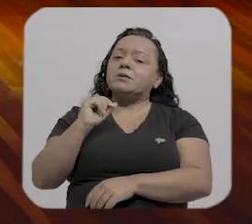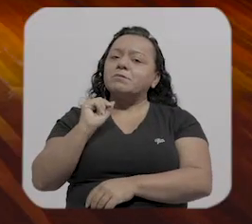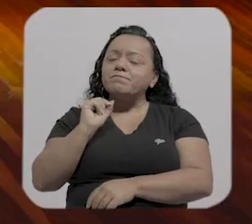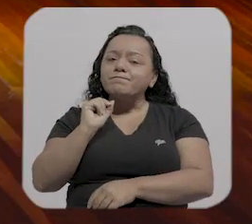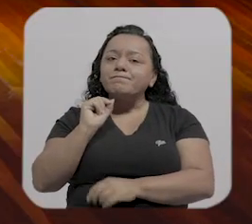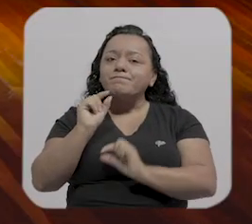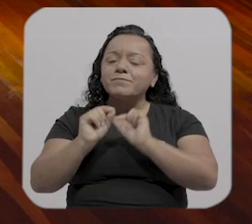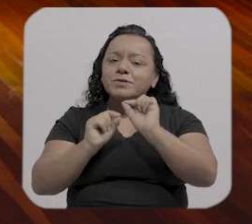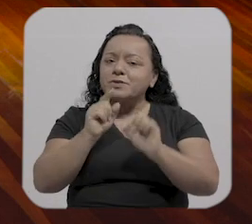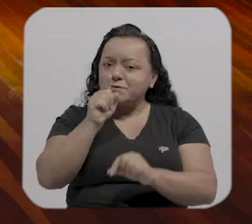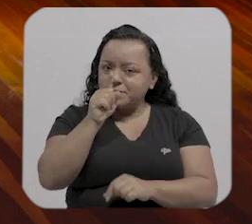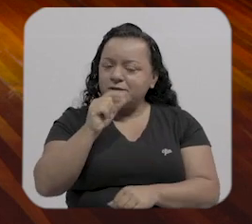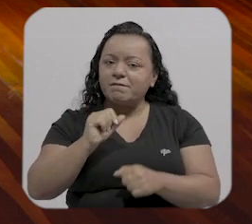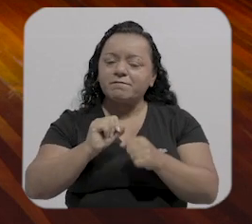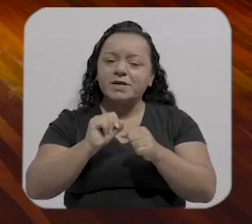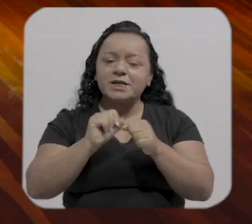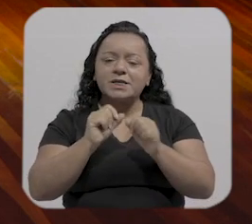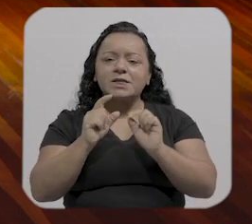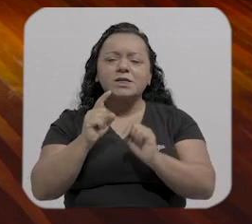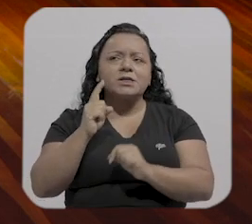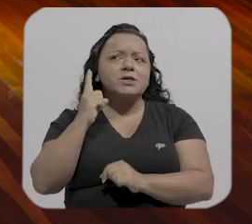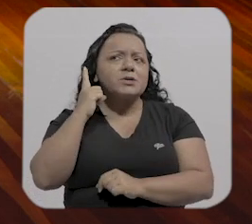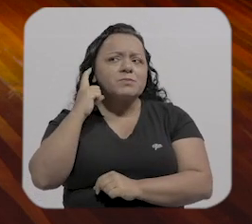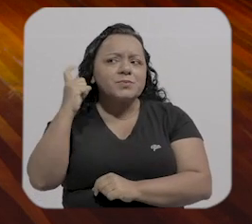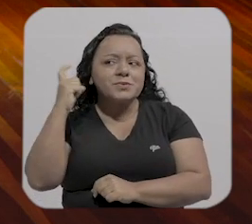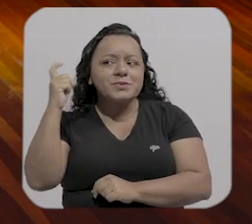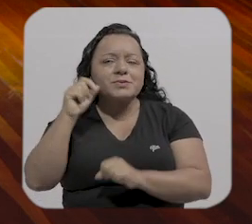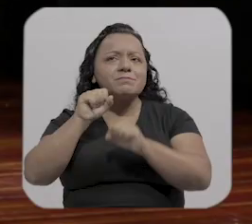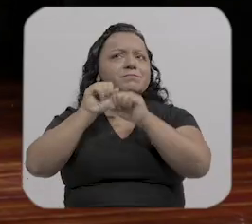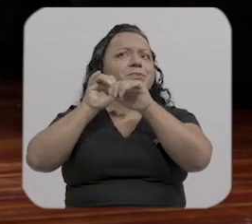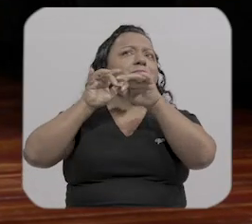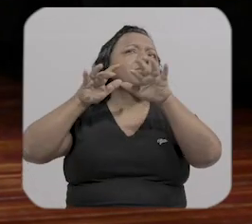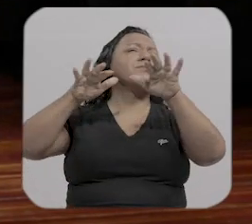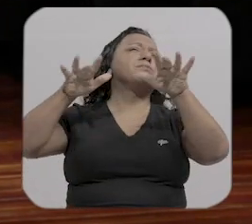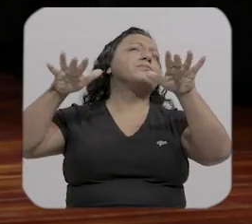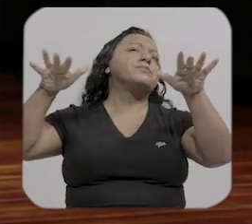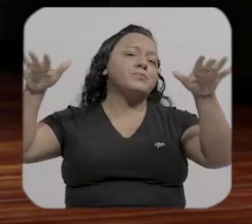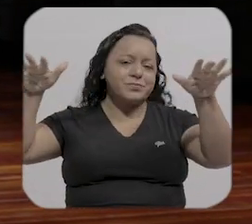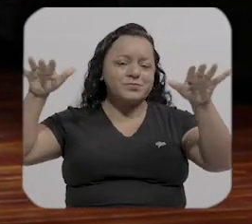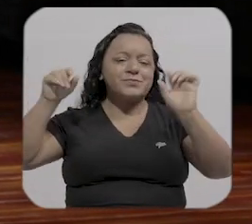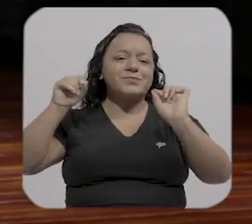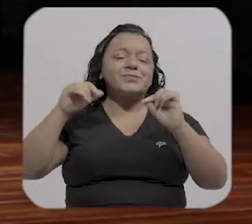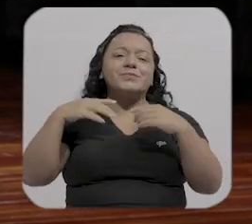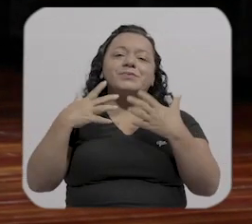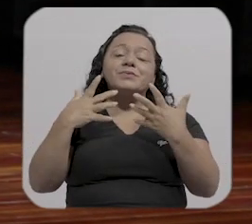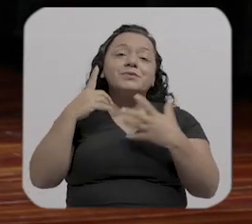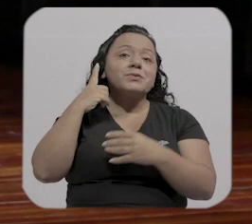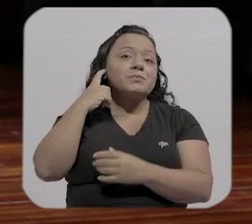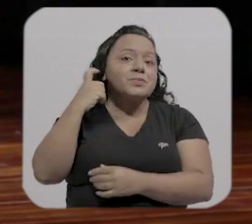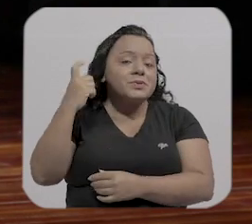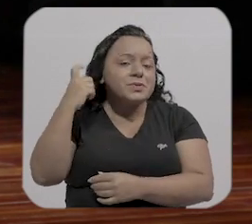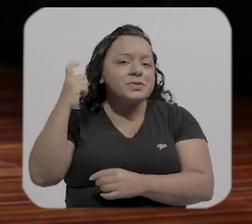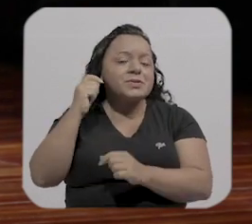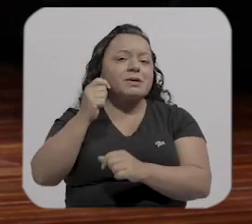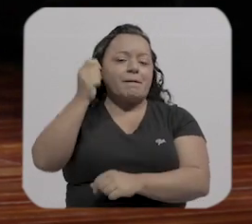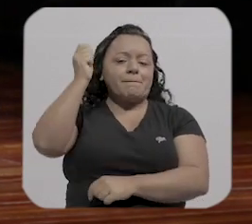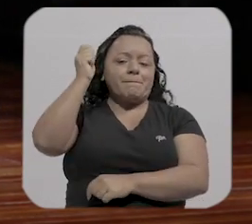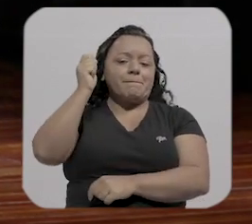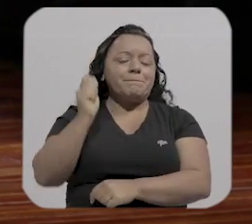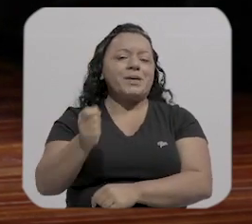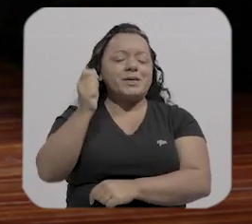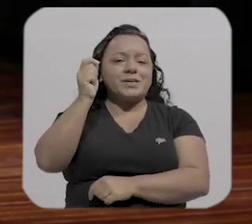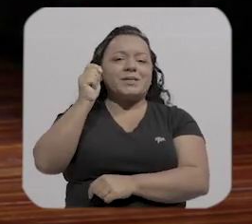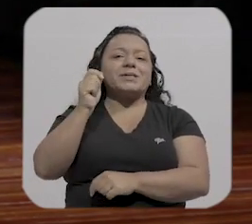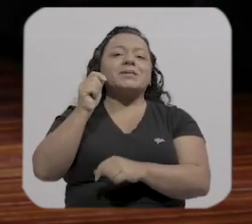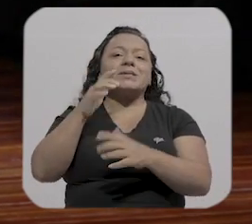negócio. Se você faz um ruído, ele se propaga no espaço, né? E o